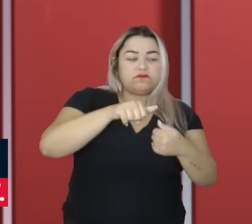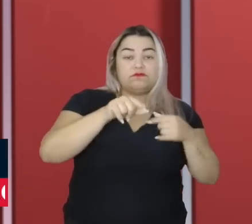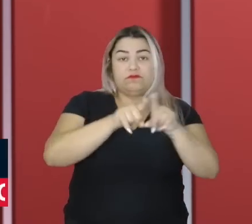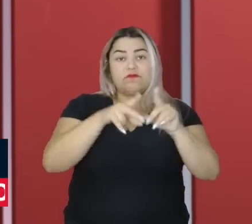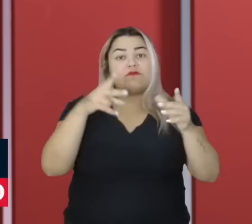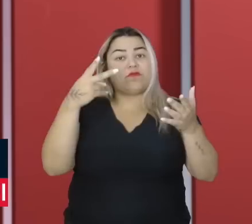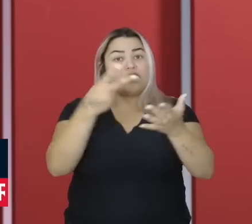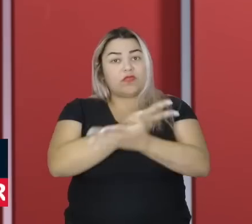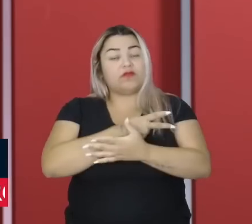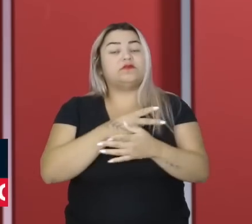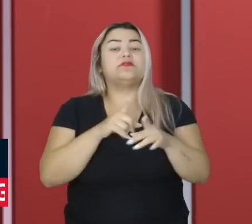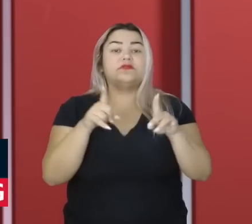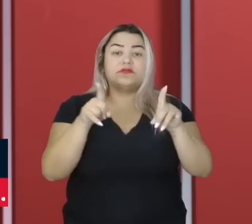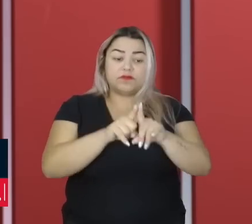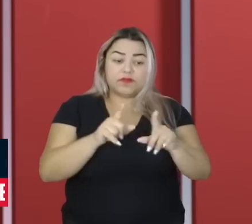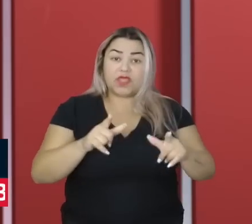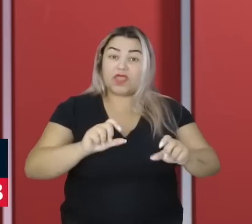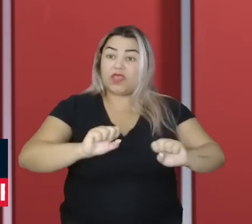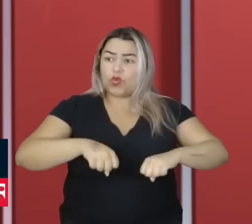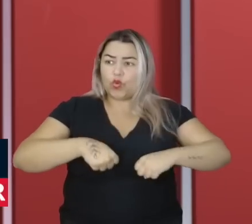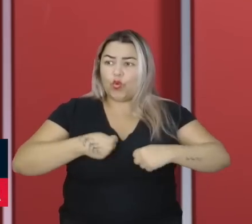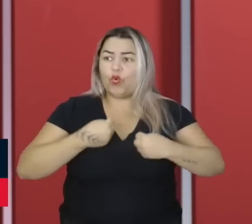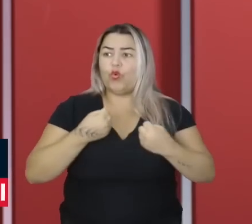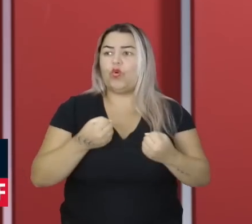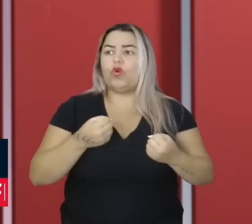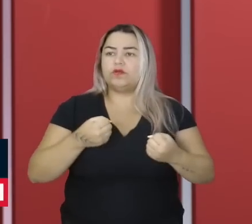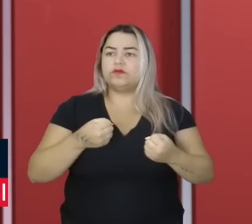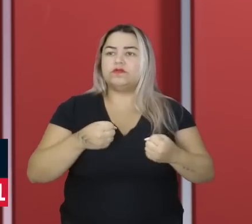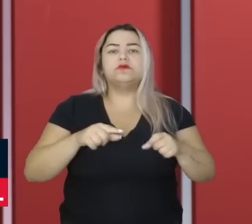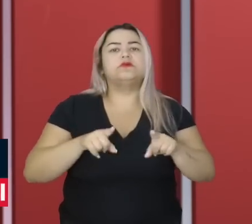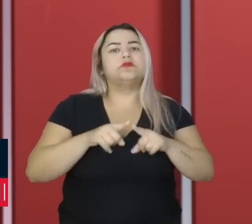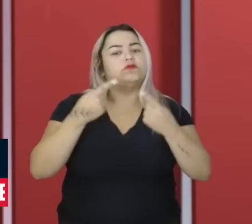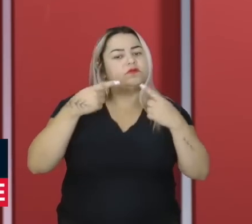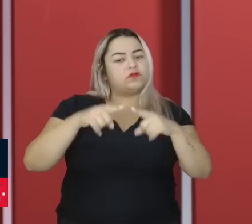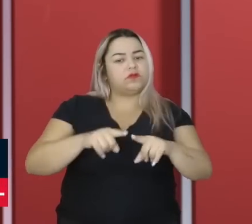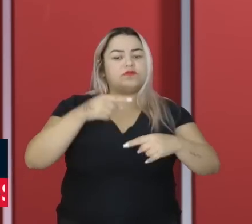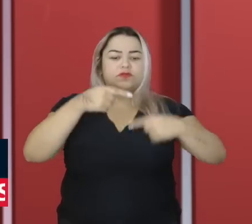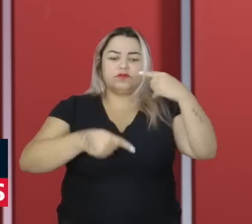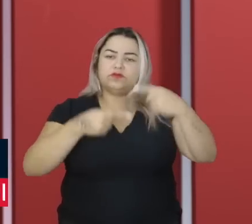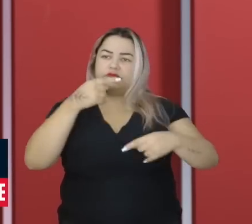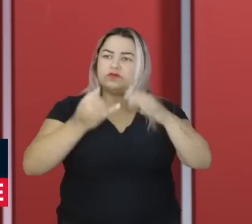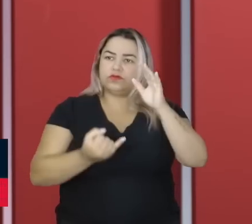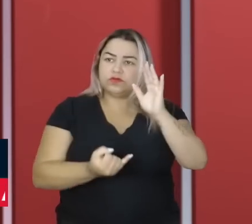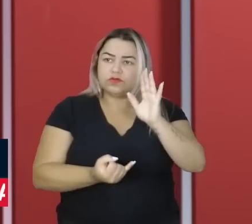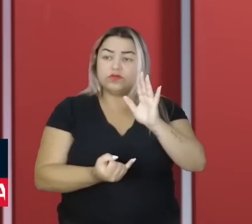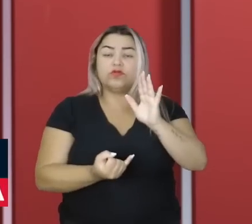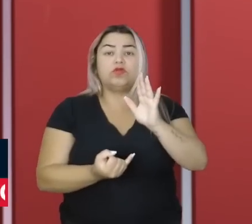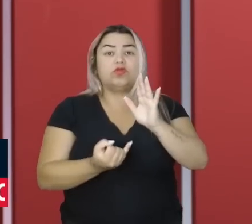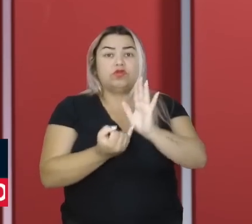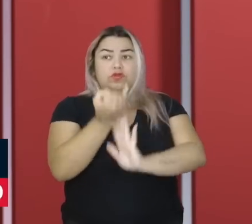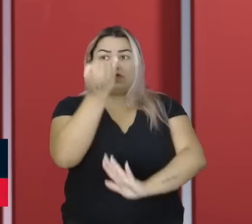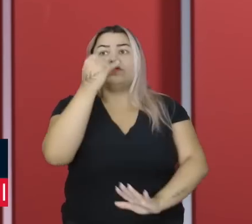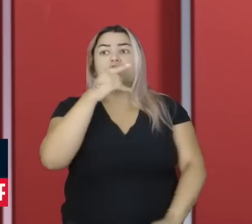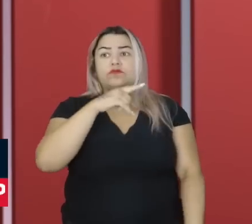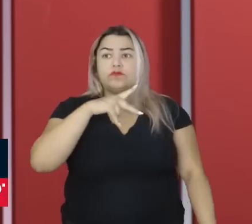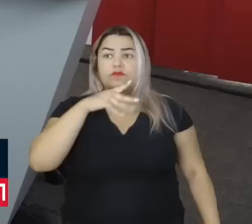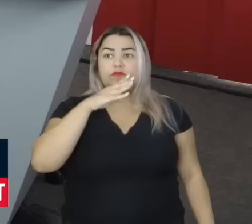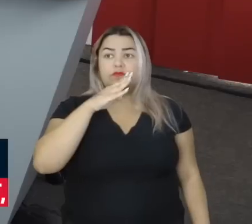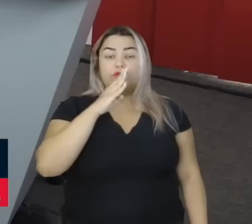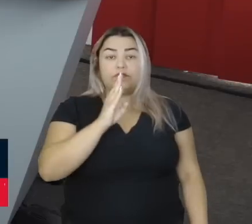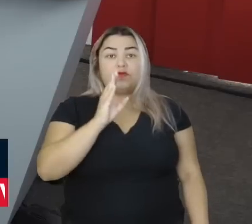demais. Então, esse é um desafio. Por isso, nós estamos contra essa política de juros e nós achamos que o Campos Neto tem que sair da presidência do Banco